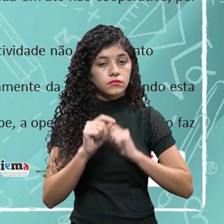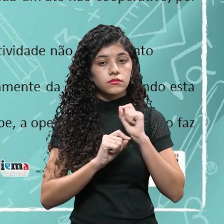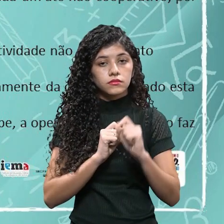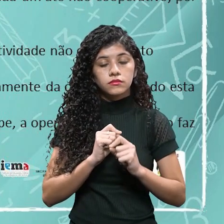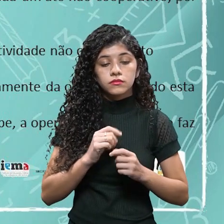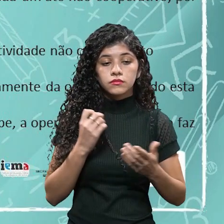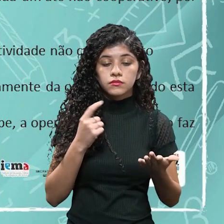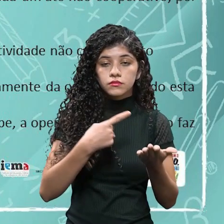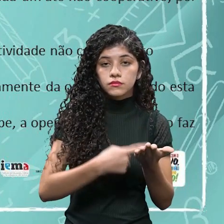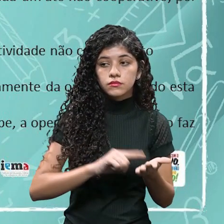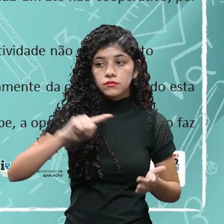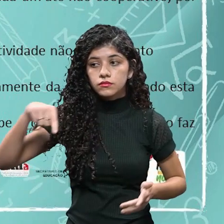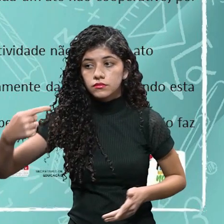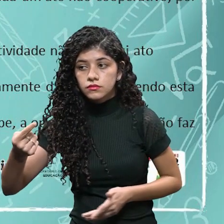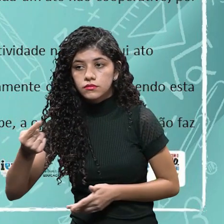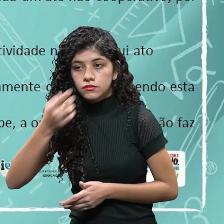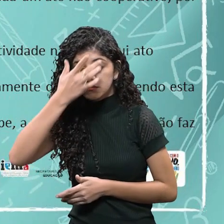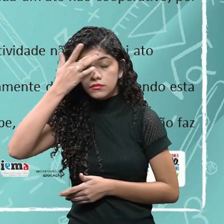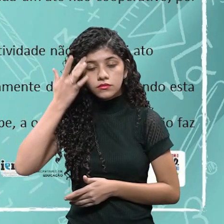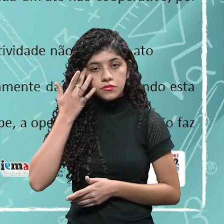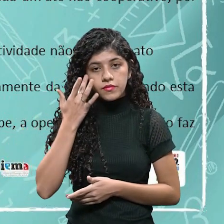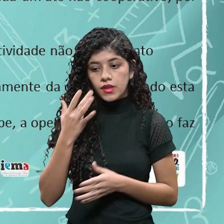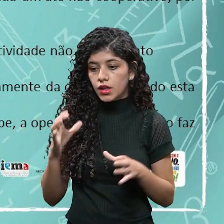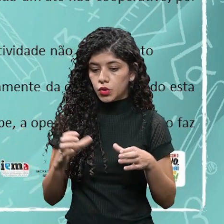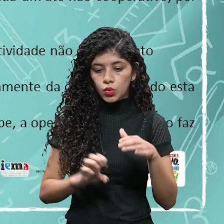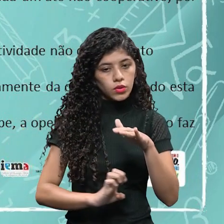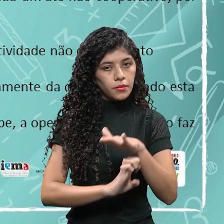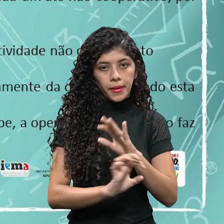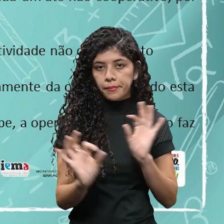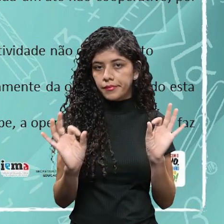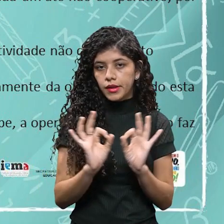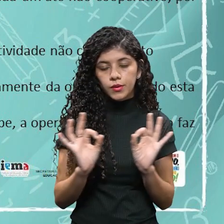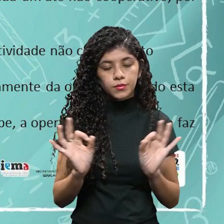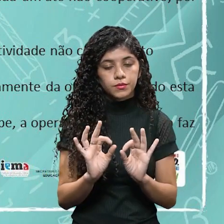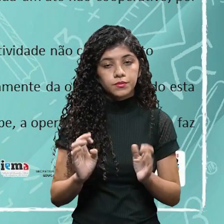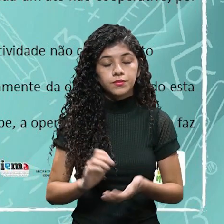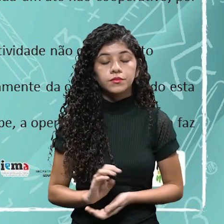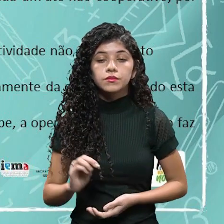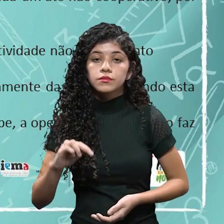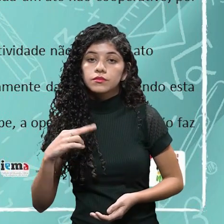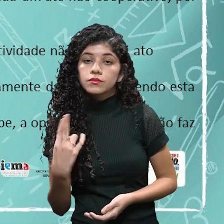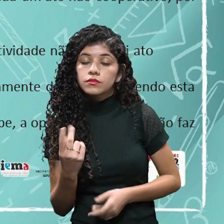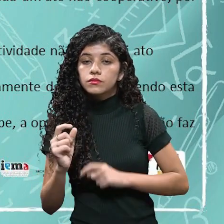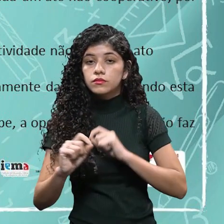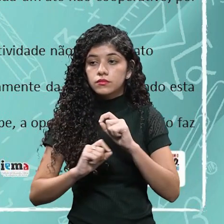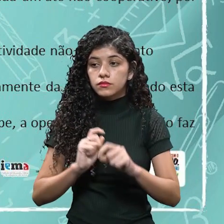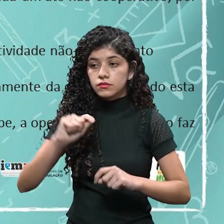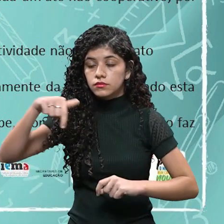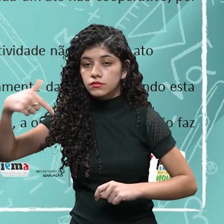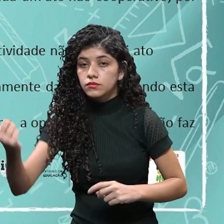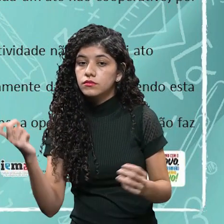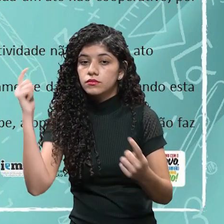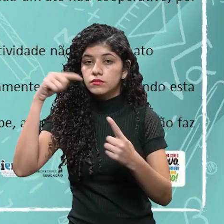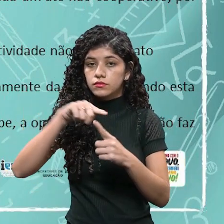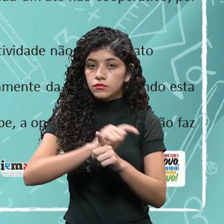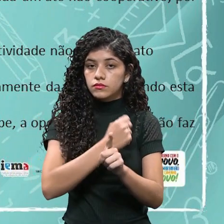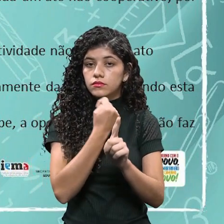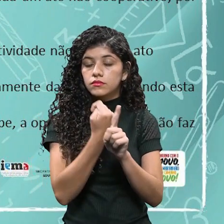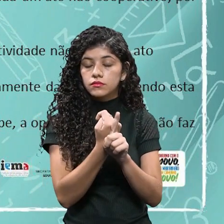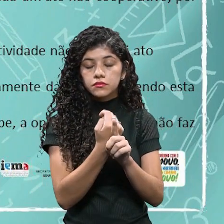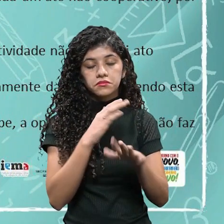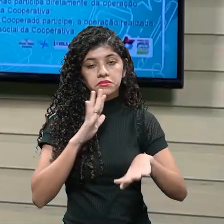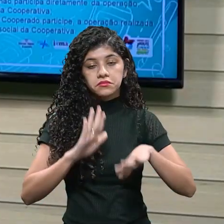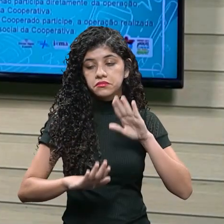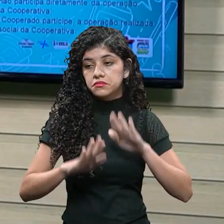decorrentes de negócios com terceiros não associados, ou as operações realizadas pela cooperativa fora dos seus objetivos sociais. Então,